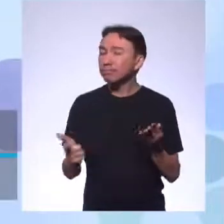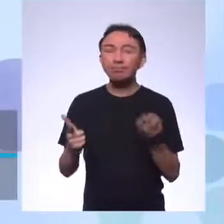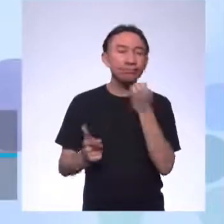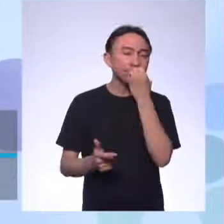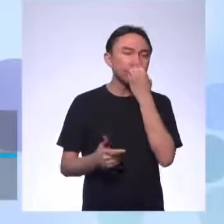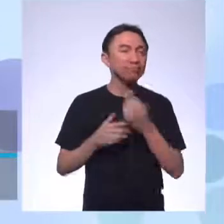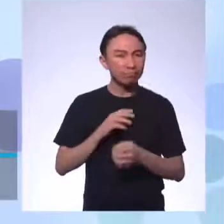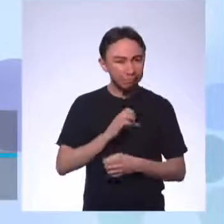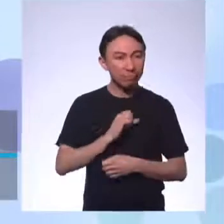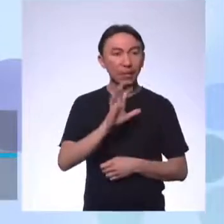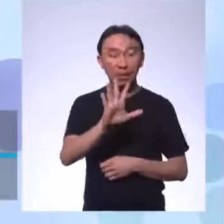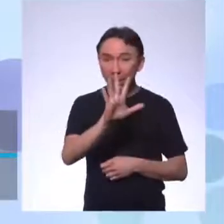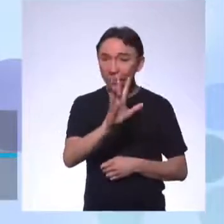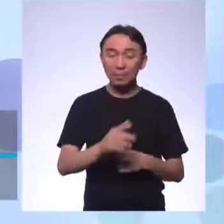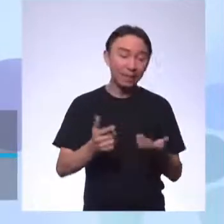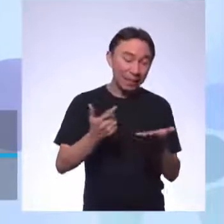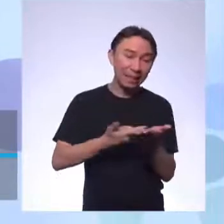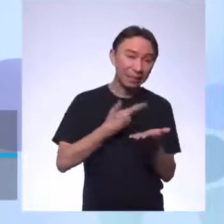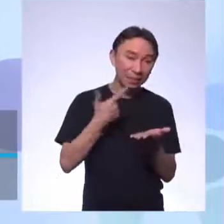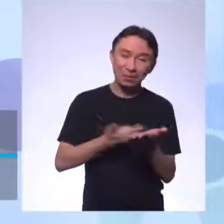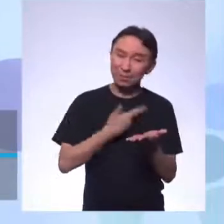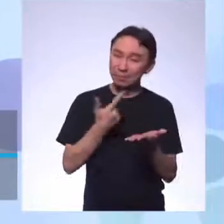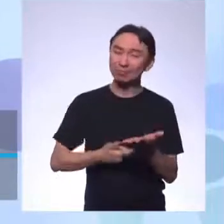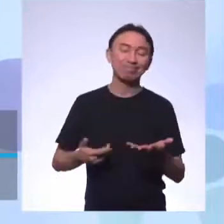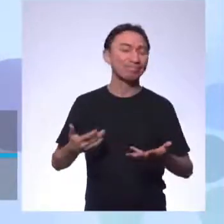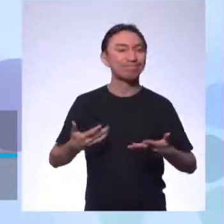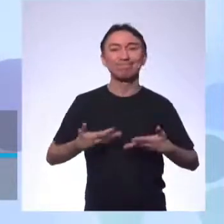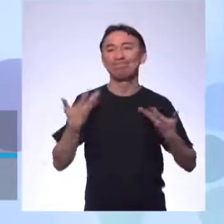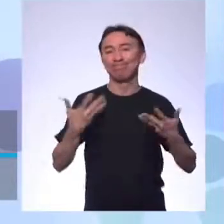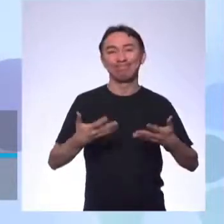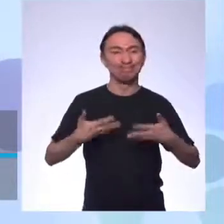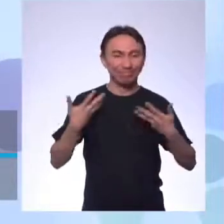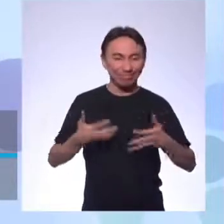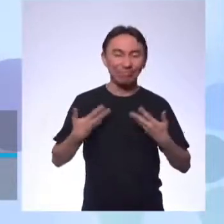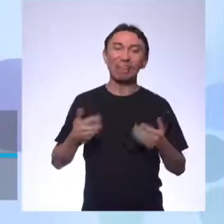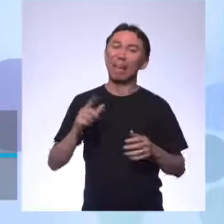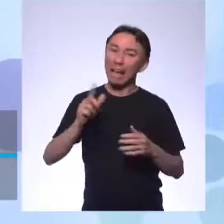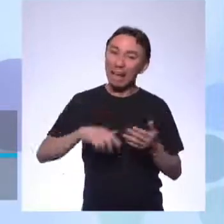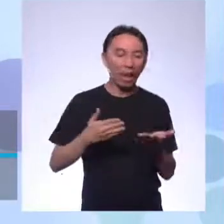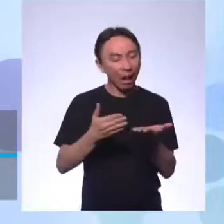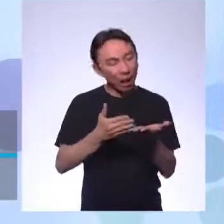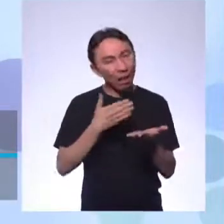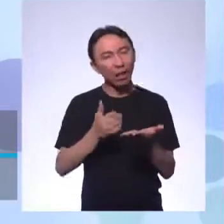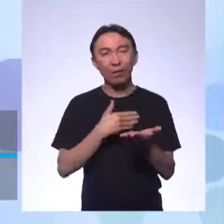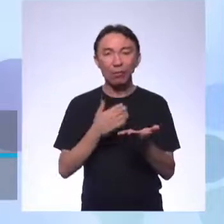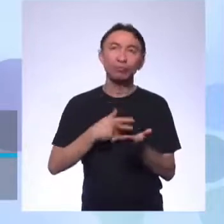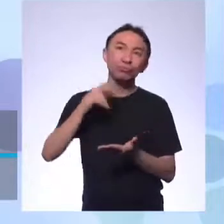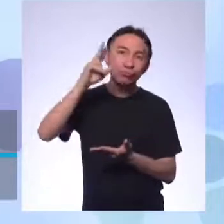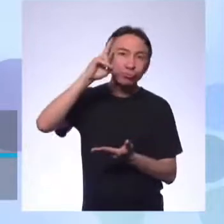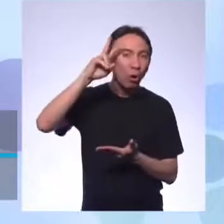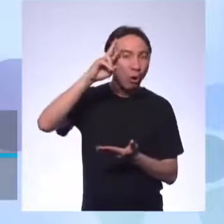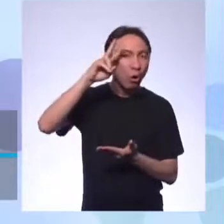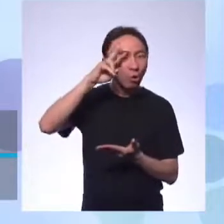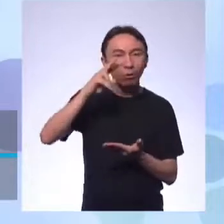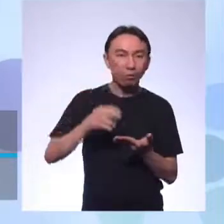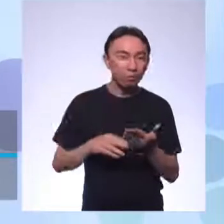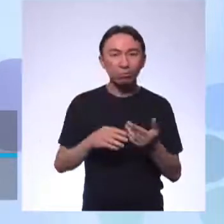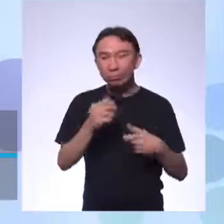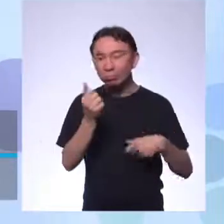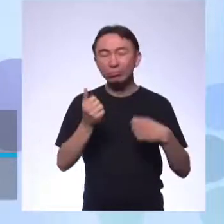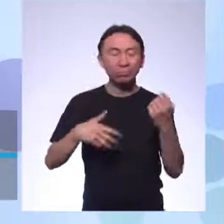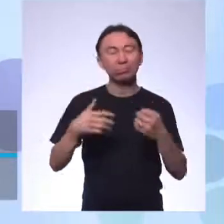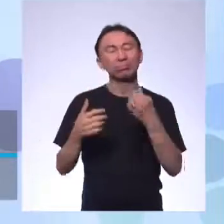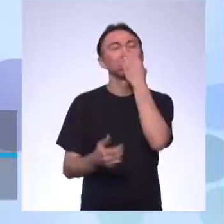bem divertido, porque a gente fala de livro, fala de história, conta história. E hoje a gente vai contar uma história bem legal, bem bacana. Vamos falar muito